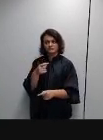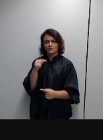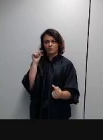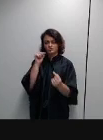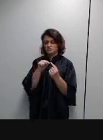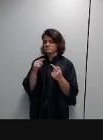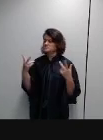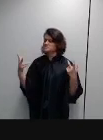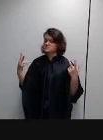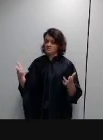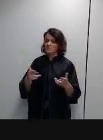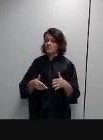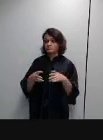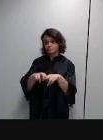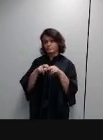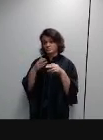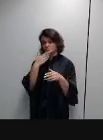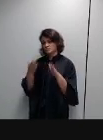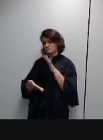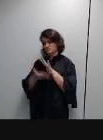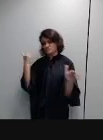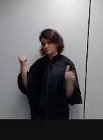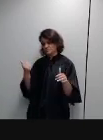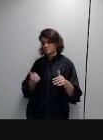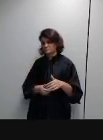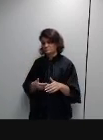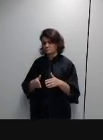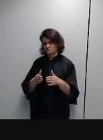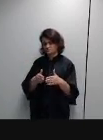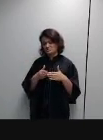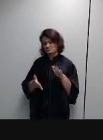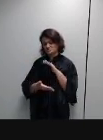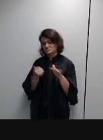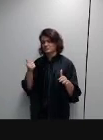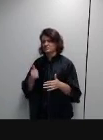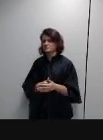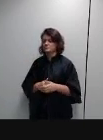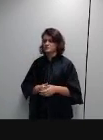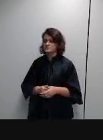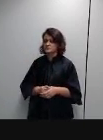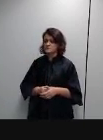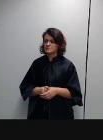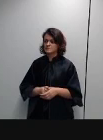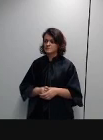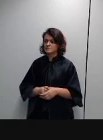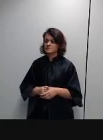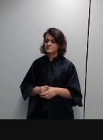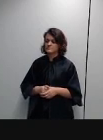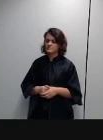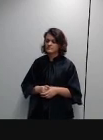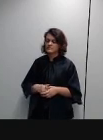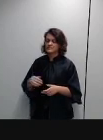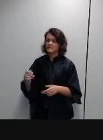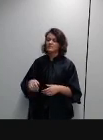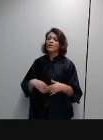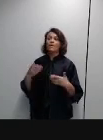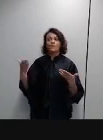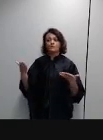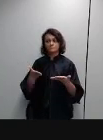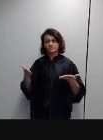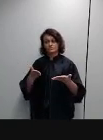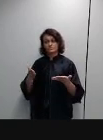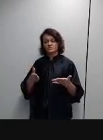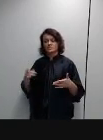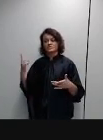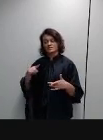pediu a suspensão a suspensão com cavalos pendência da ação ordinária hoje está